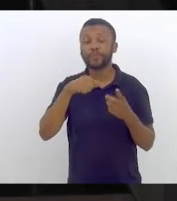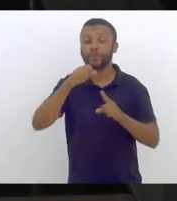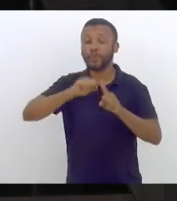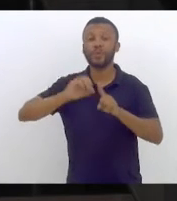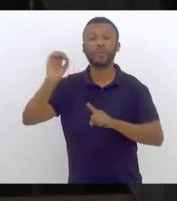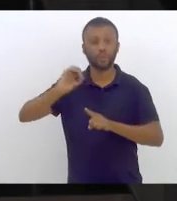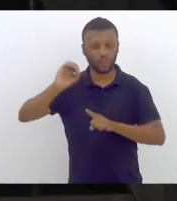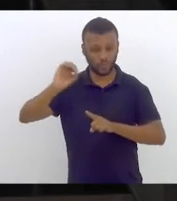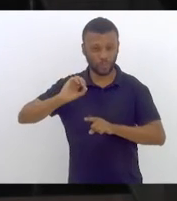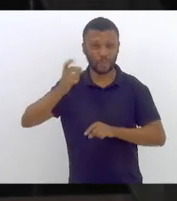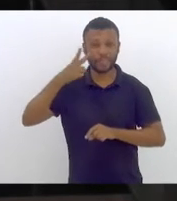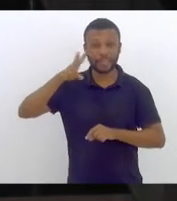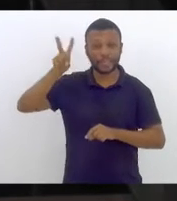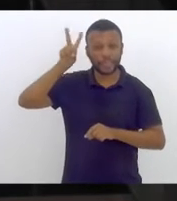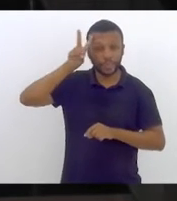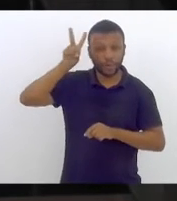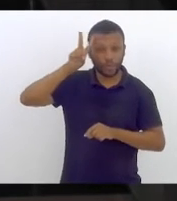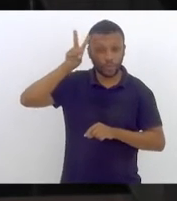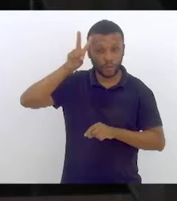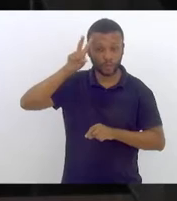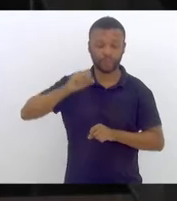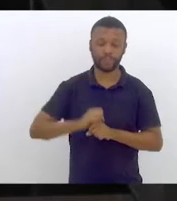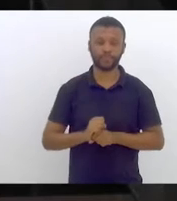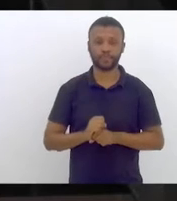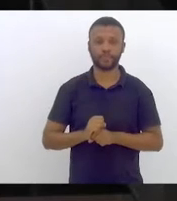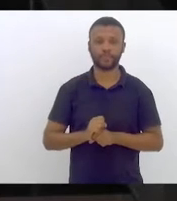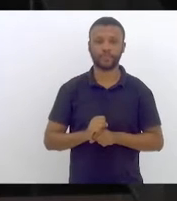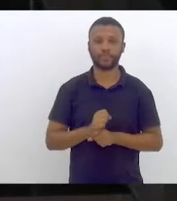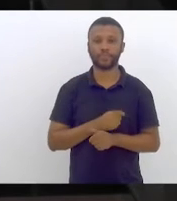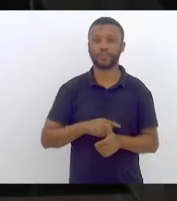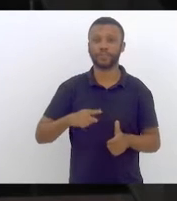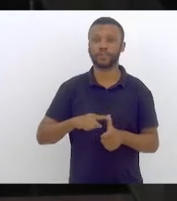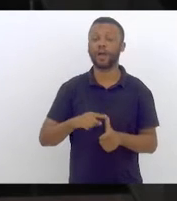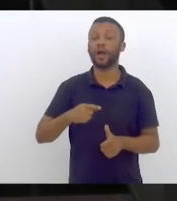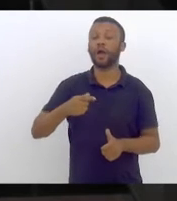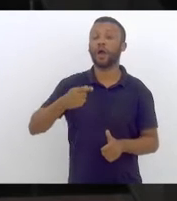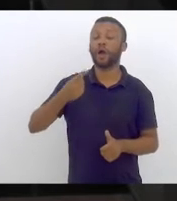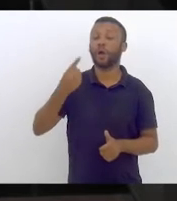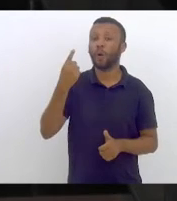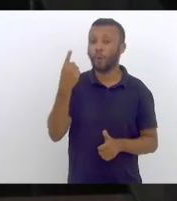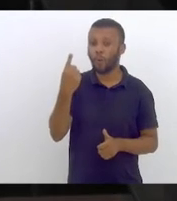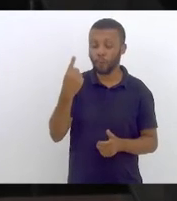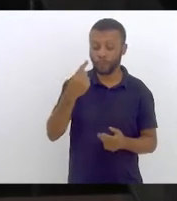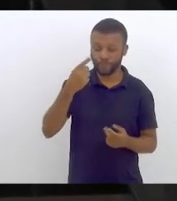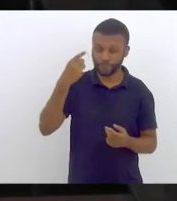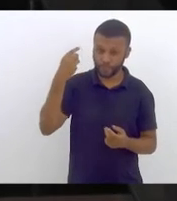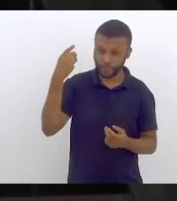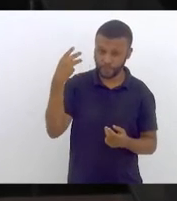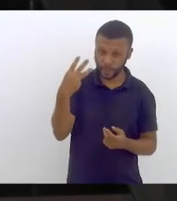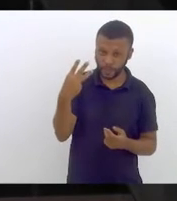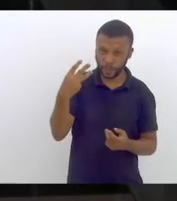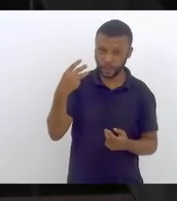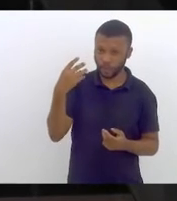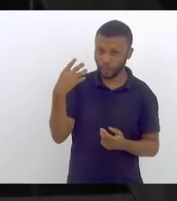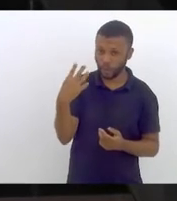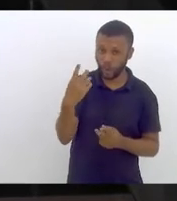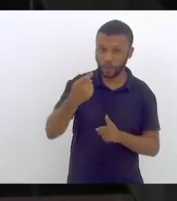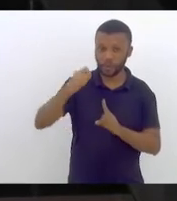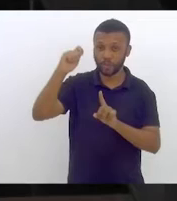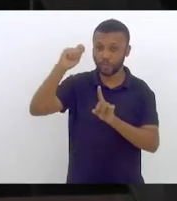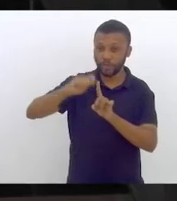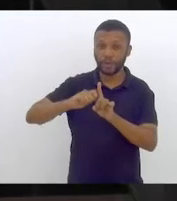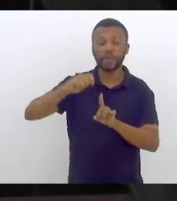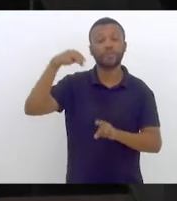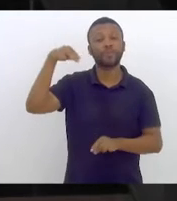outubro, segunda-feira, e 1, 3 e 4 de novembro